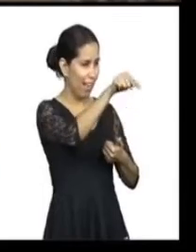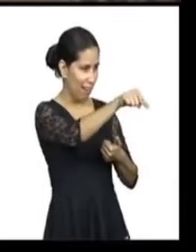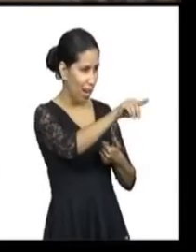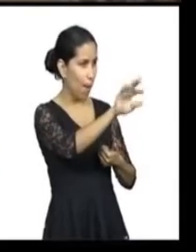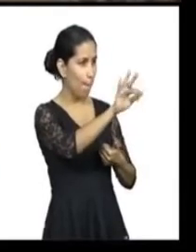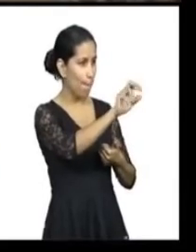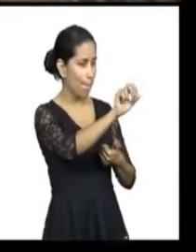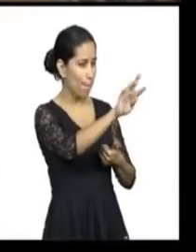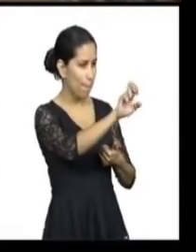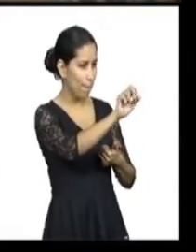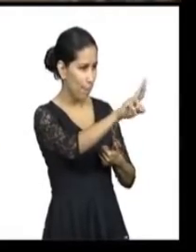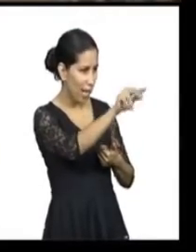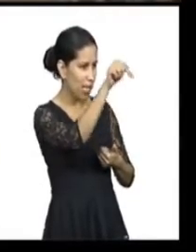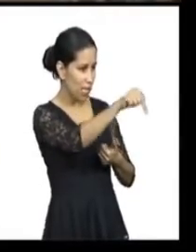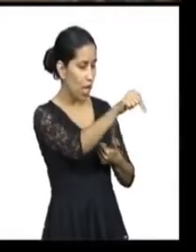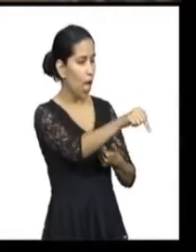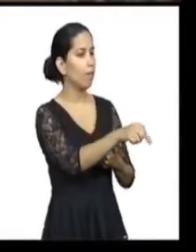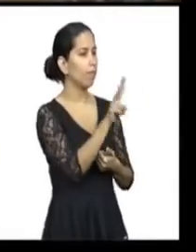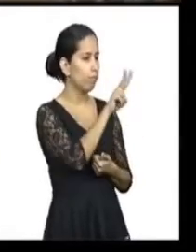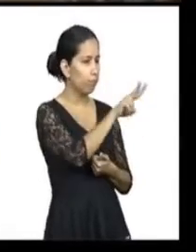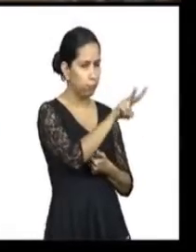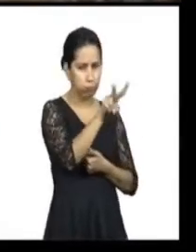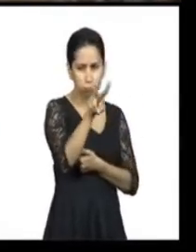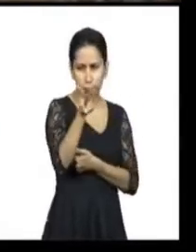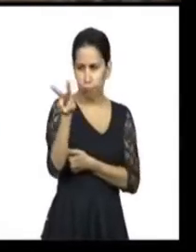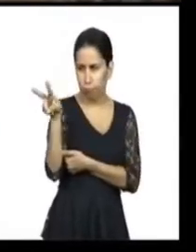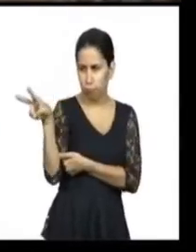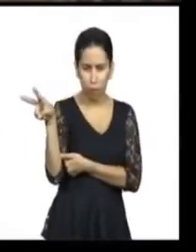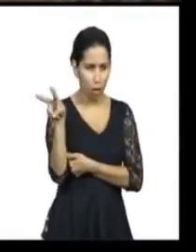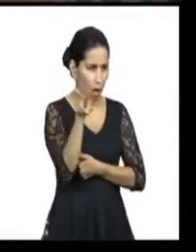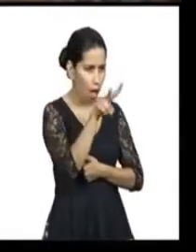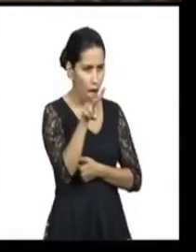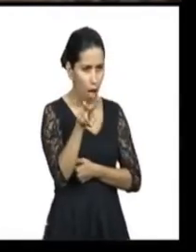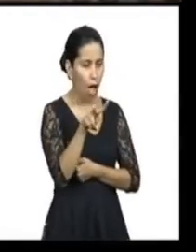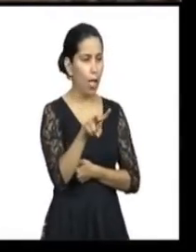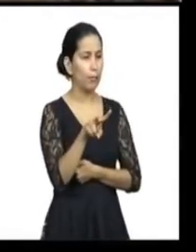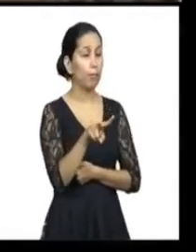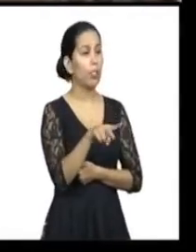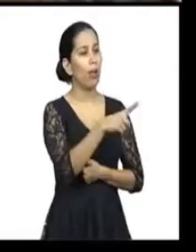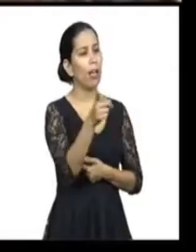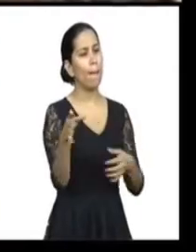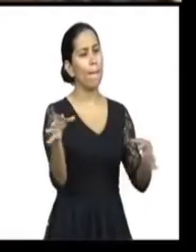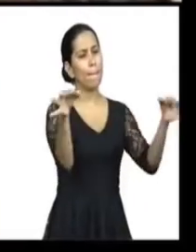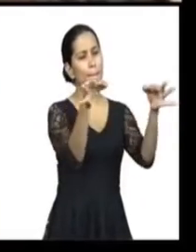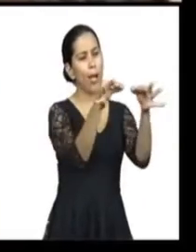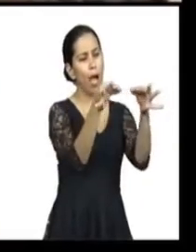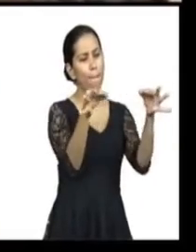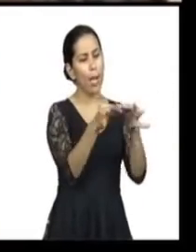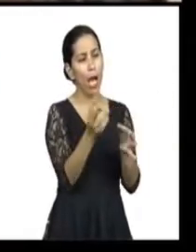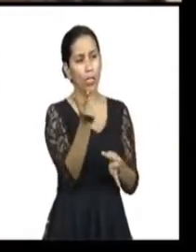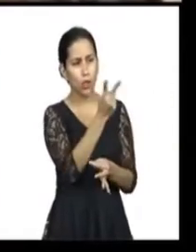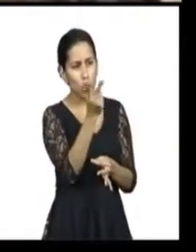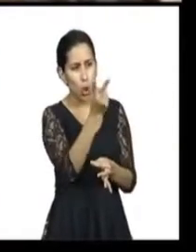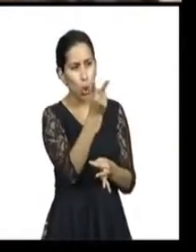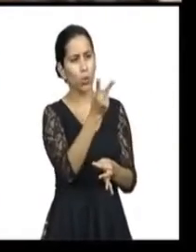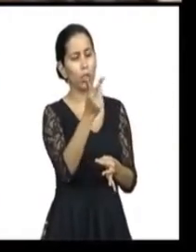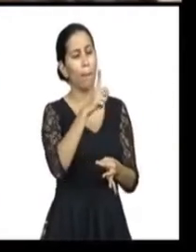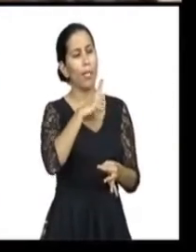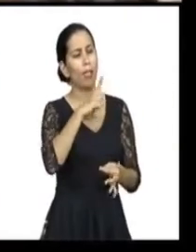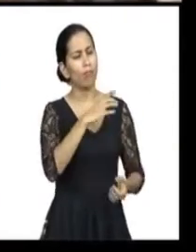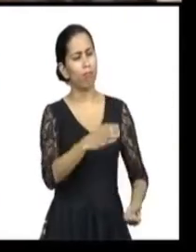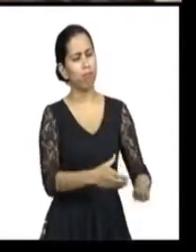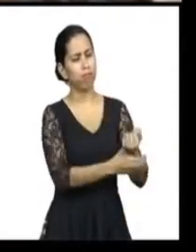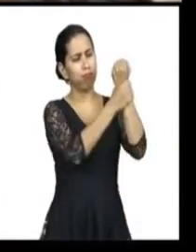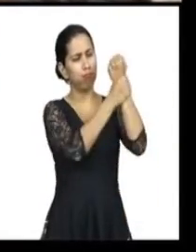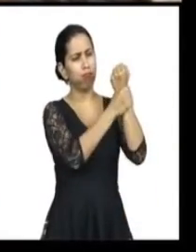final e então ele conecta os estupins que serão os iniciadores da detonação, que no caso são 2, para garantir a segurança